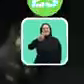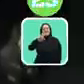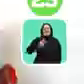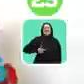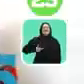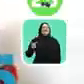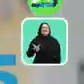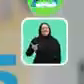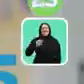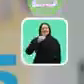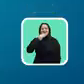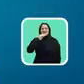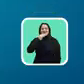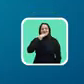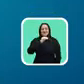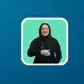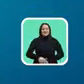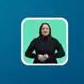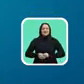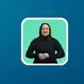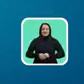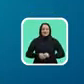é Greca 25 Vice-Eduardo Bietel